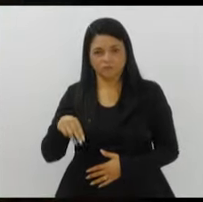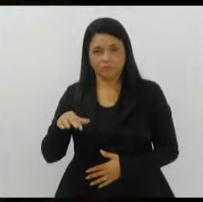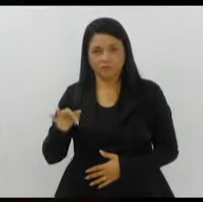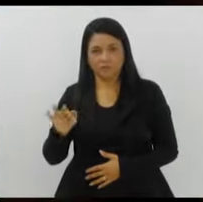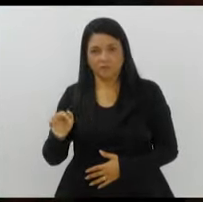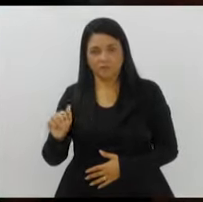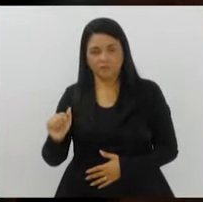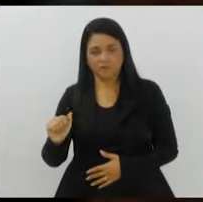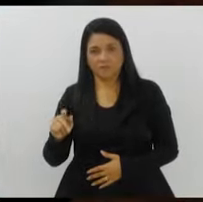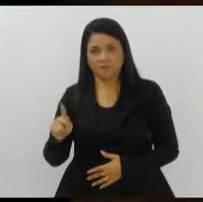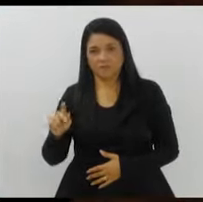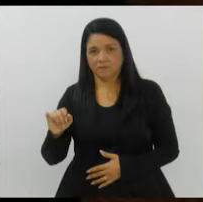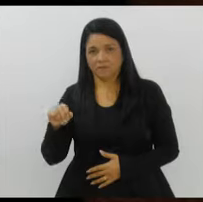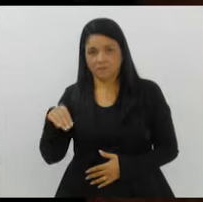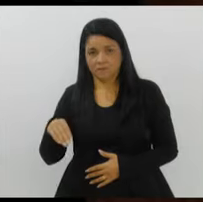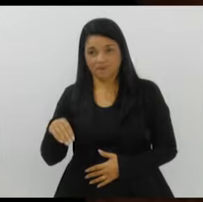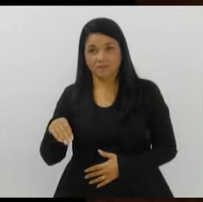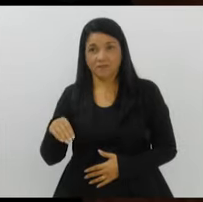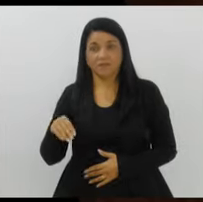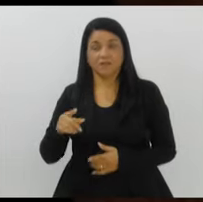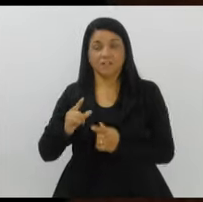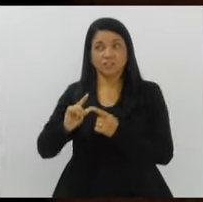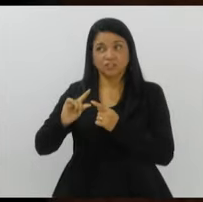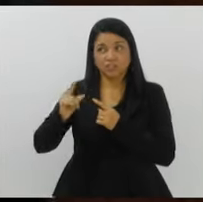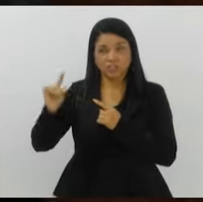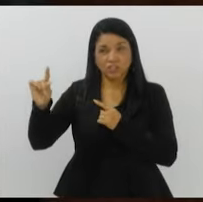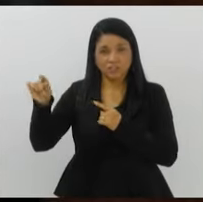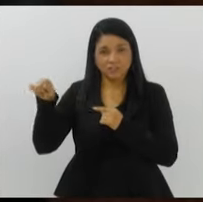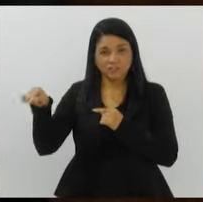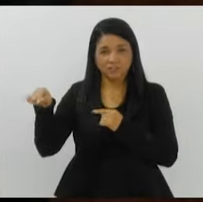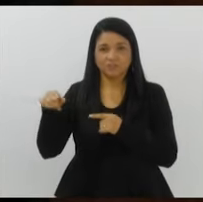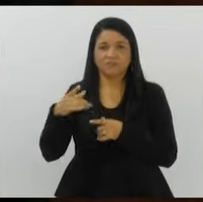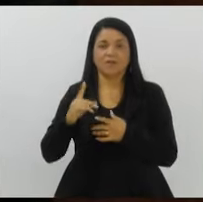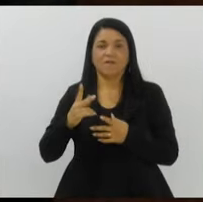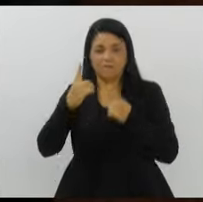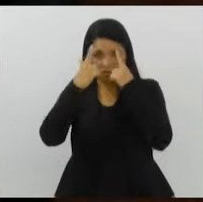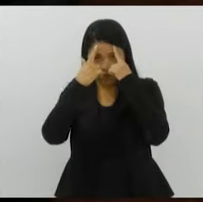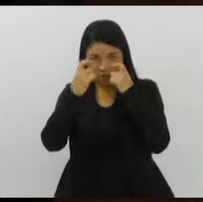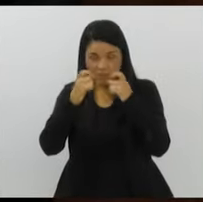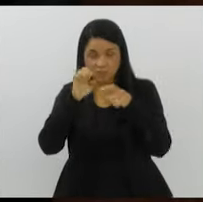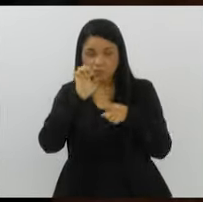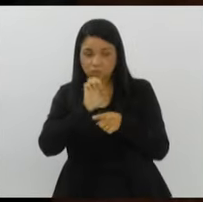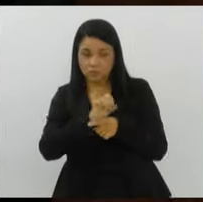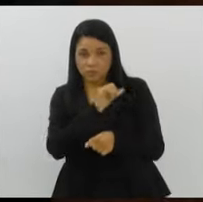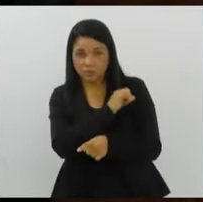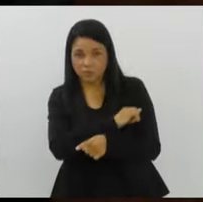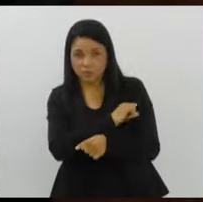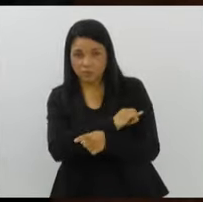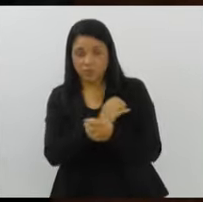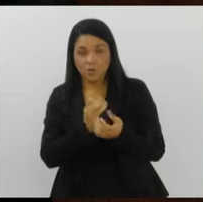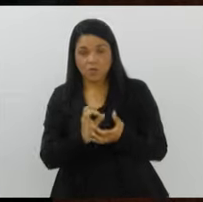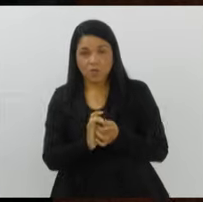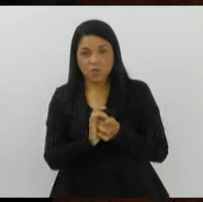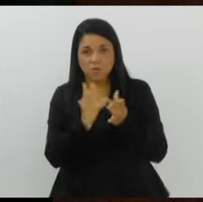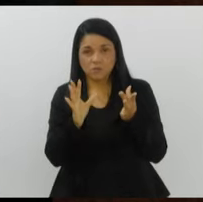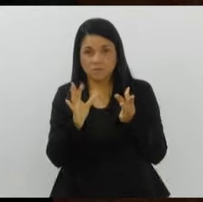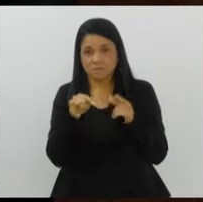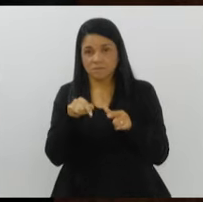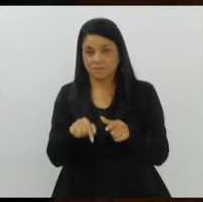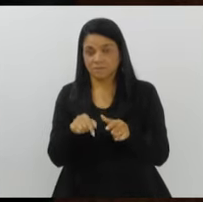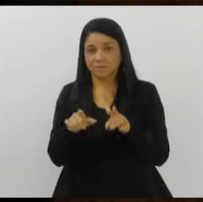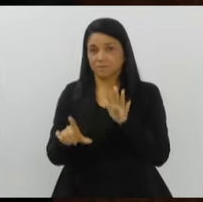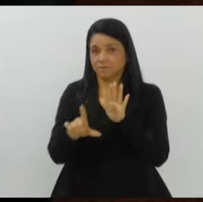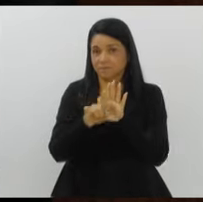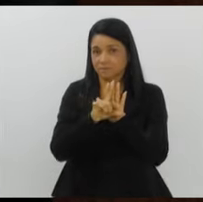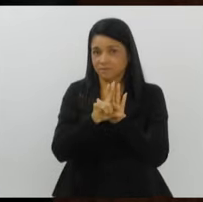distante da realidade de violência do Estado do Rio de Janeiro, concedeu uma liminar